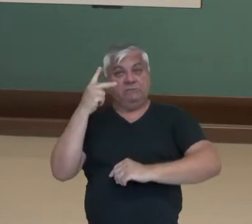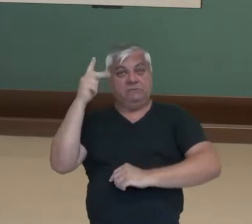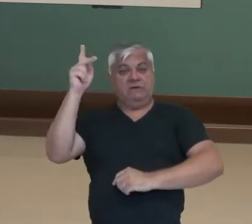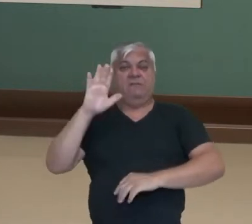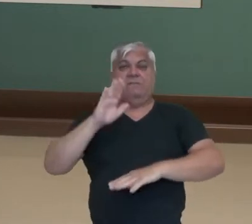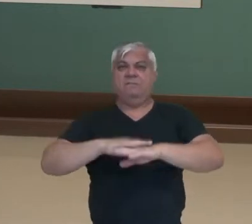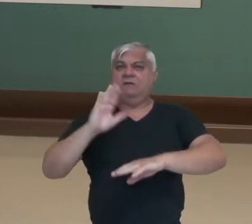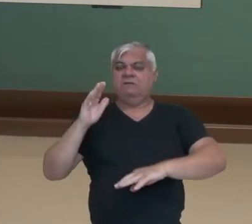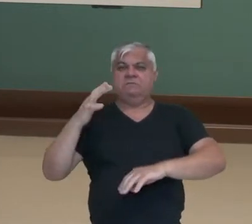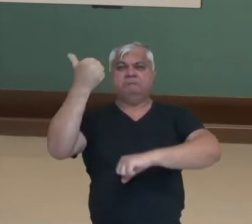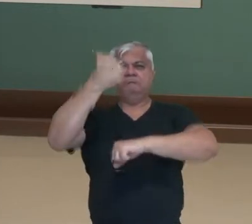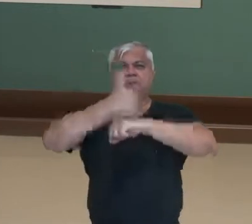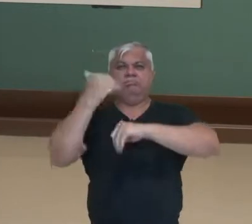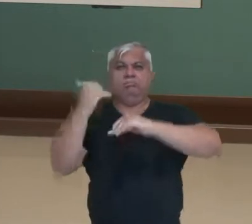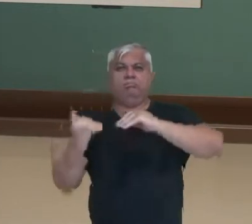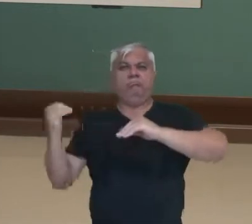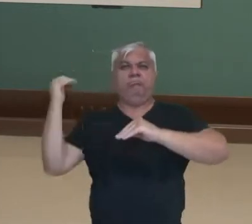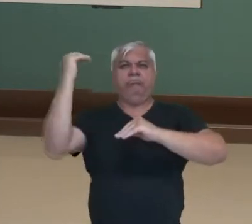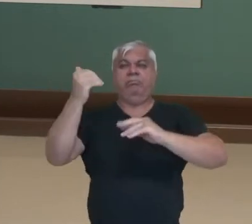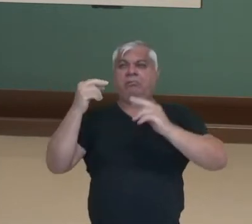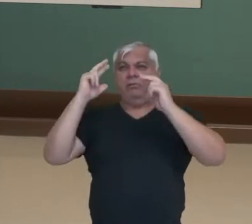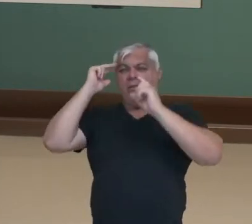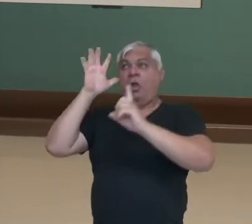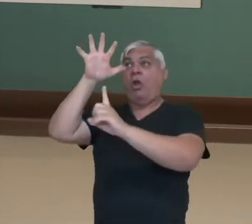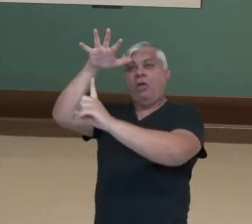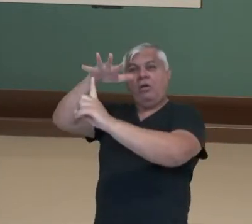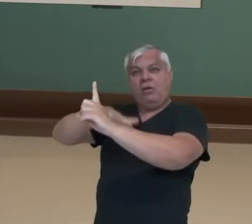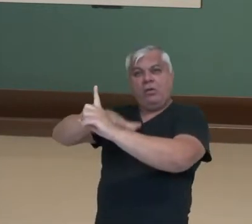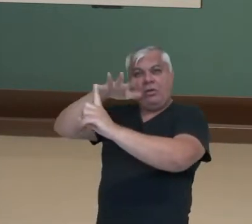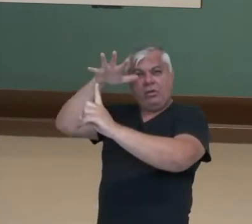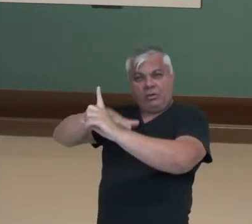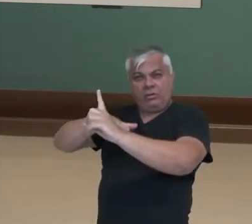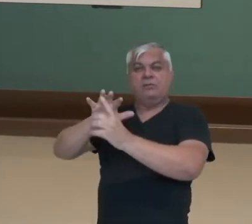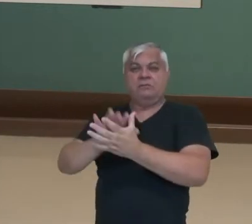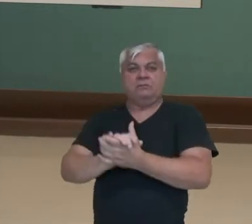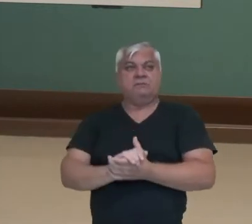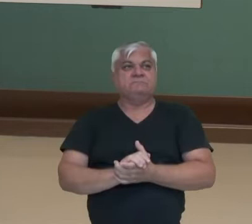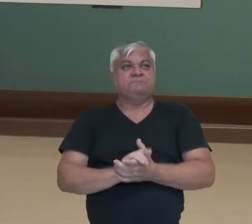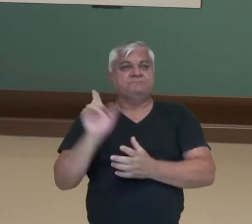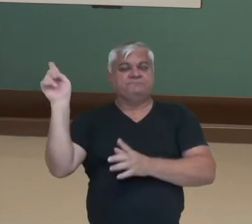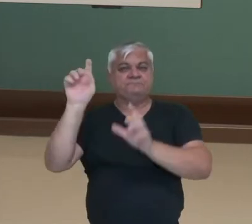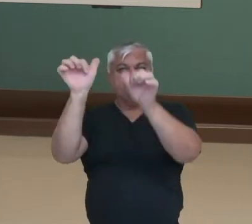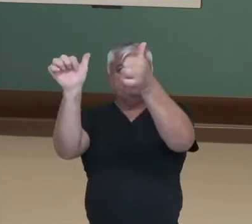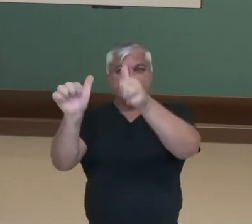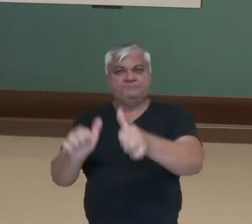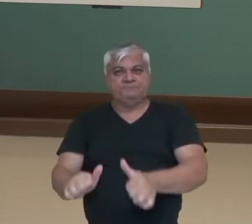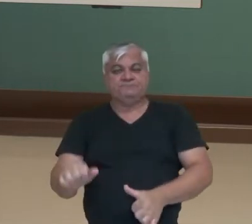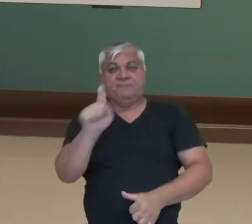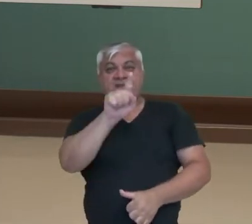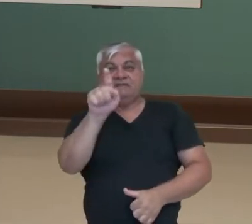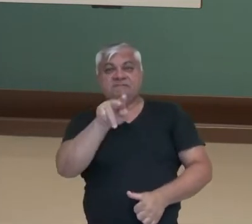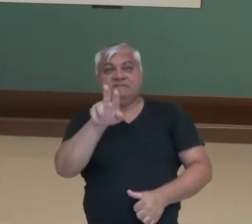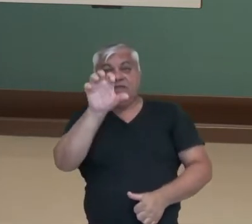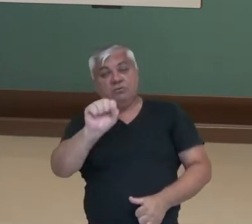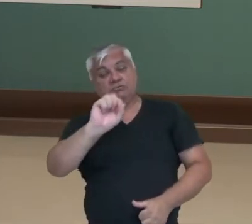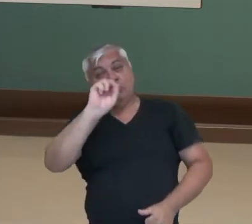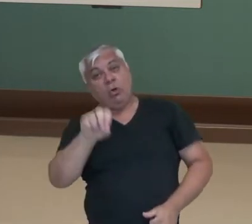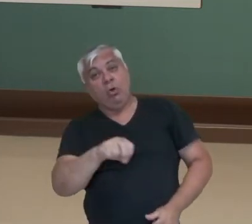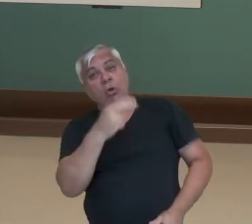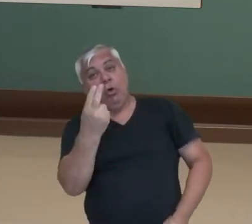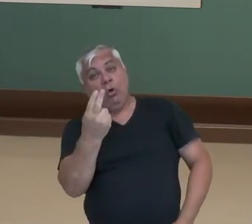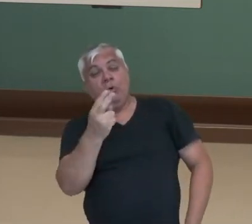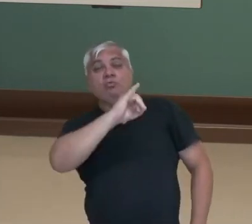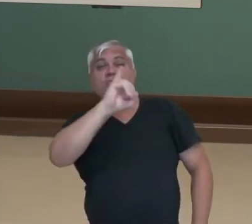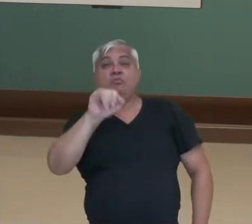mais cultuado e mais respeitado pelos gregos, certo? Essa aqui é uma estátua de Zeus ou Júpiter, viu? Por que que está em